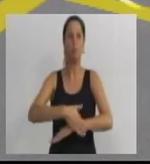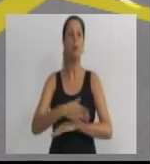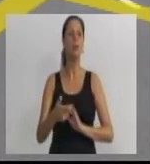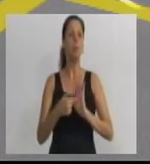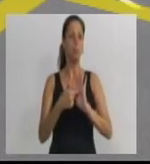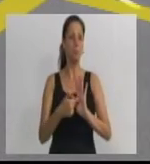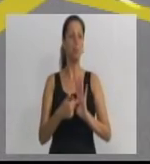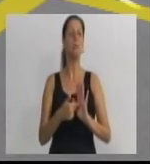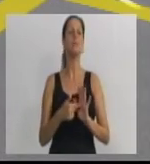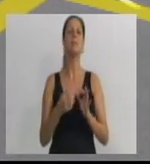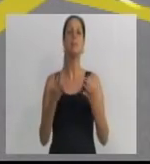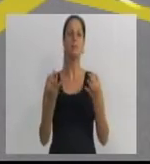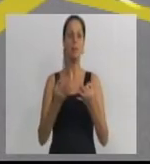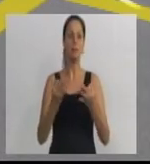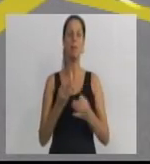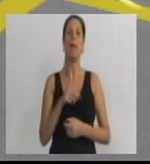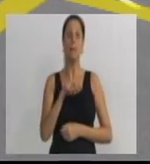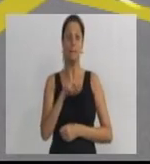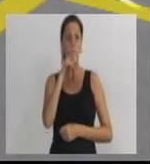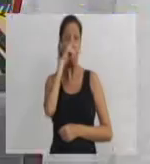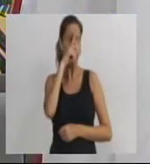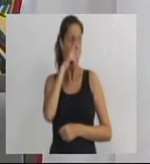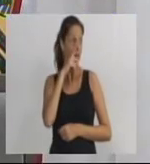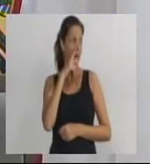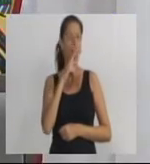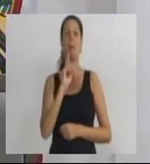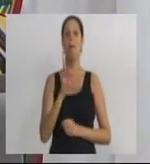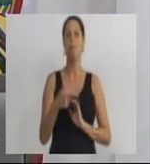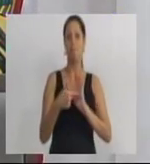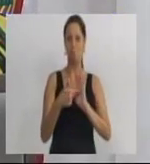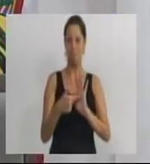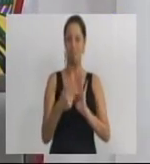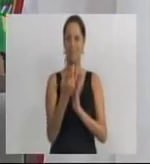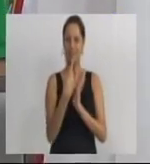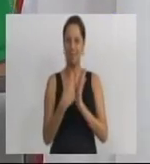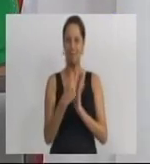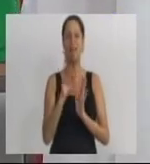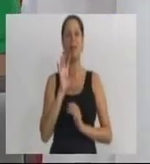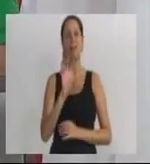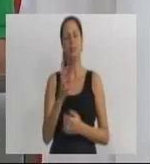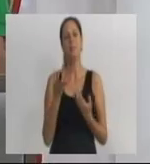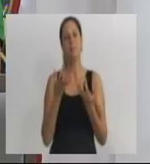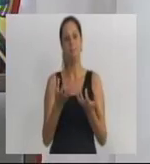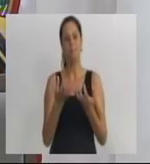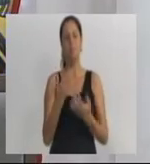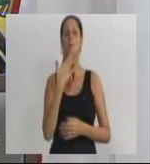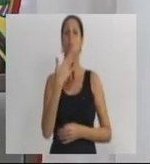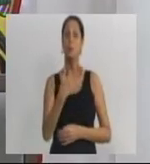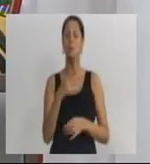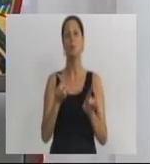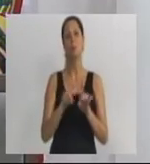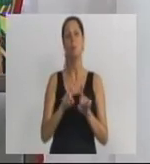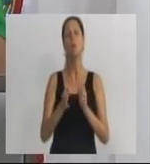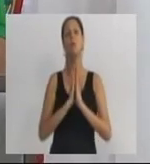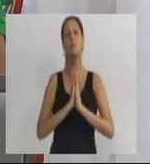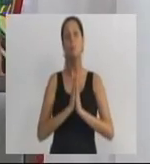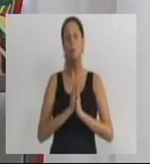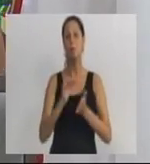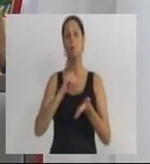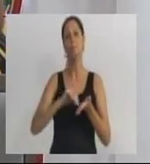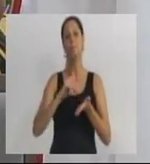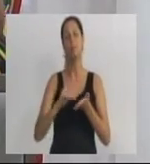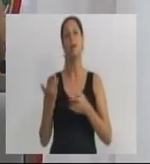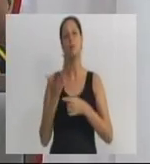estou pedindo. Então, eu gostaria que o planejamento, com os engenheiros de tráfego, tomasse alguma atitude e fizesse essa